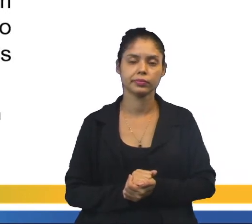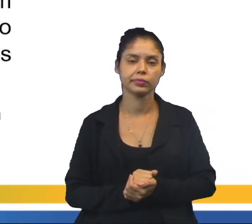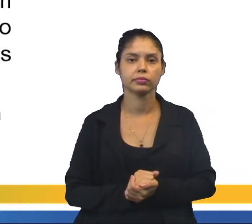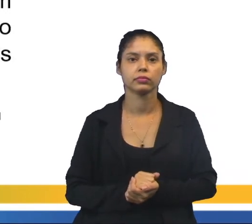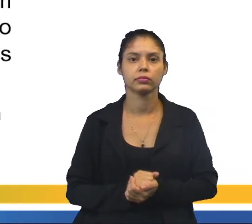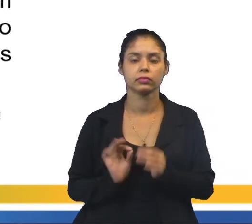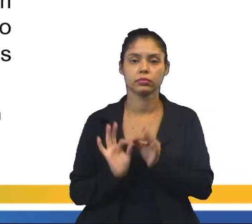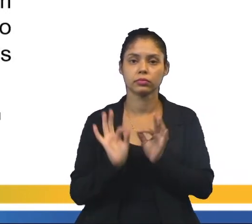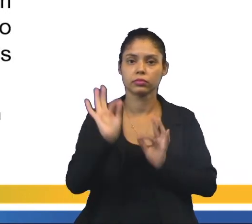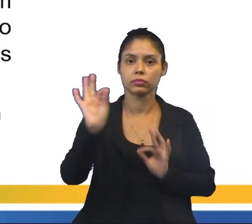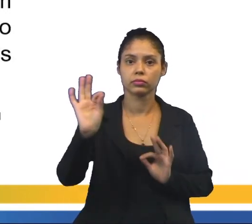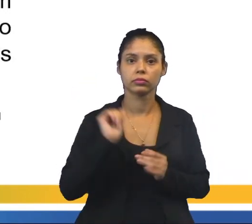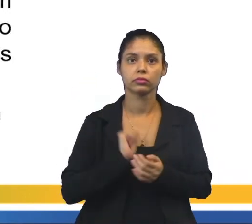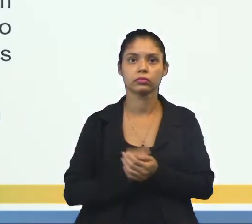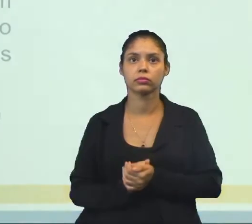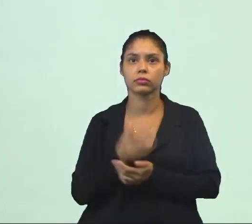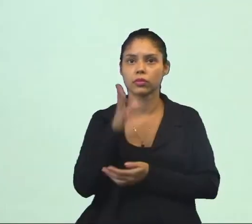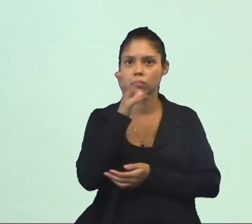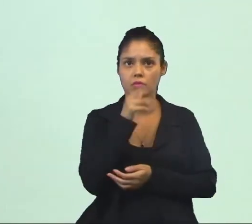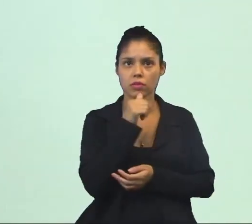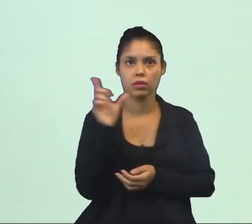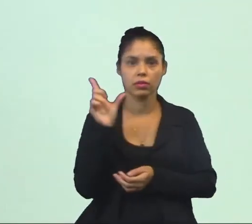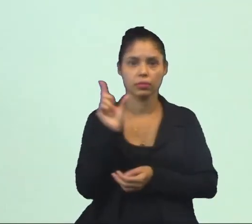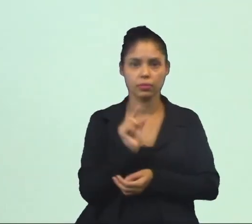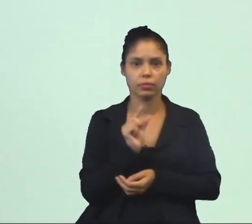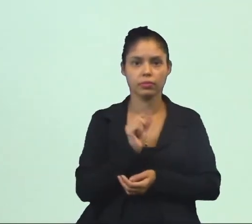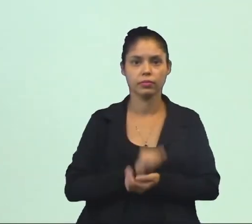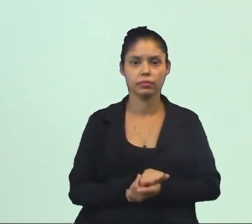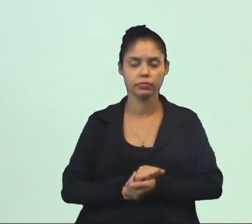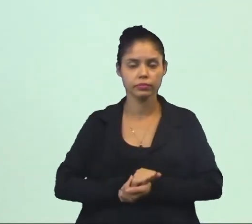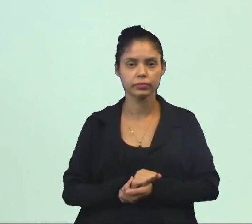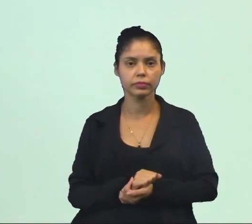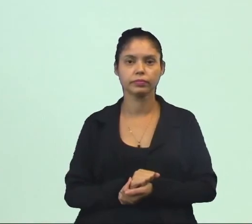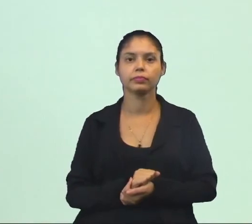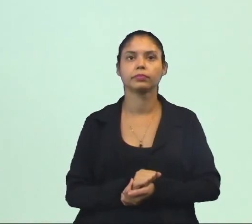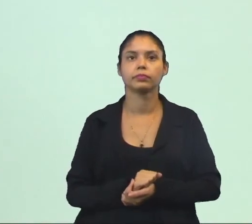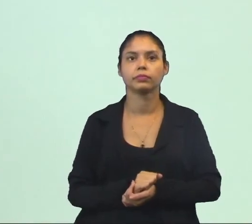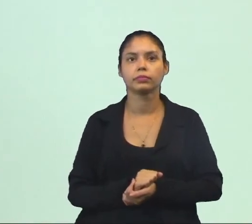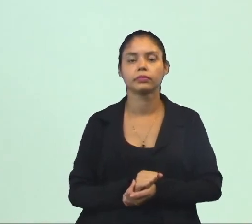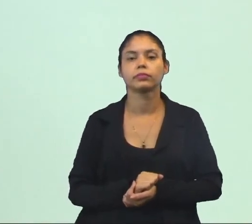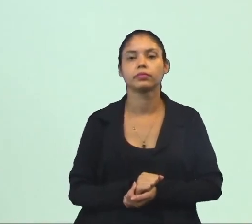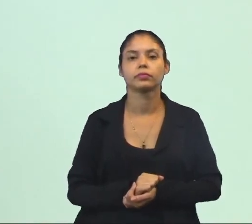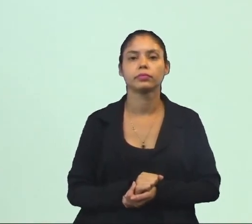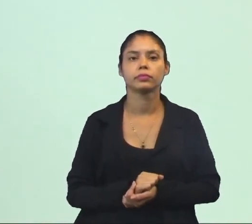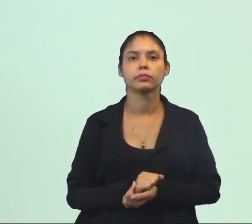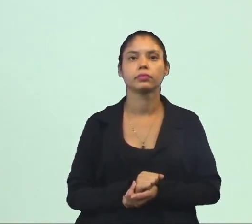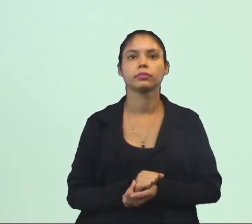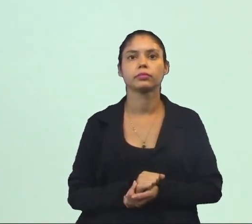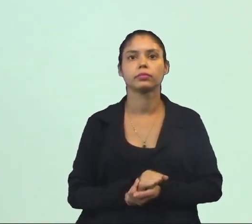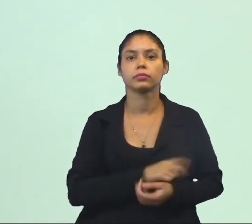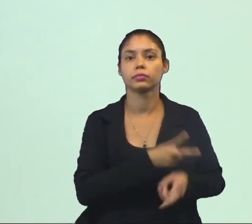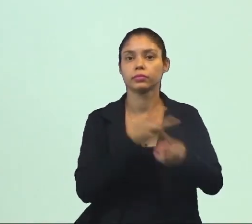bem longa. E quando eu canto uma nota bem curta, então essa dá de